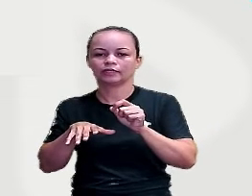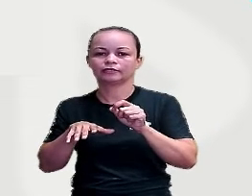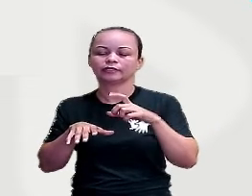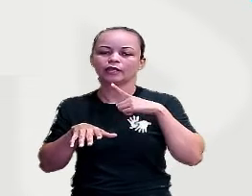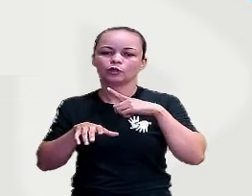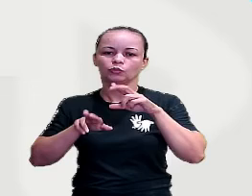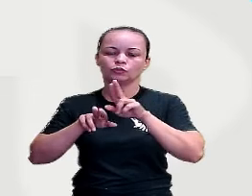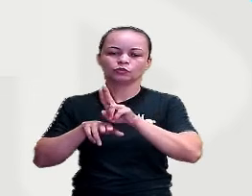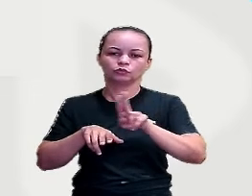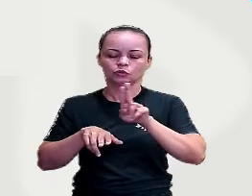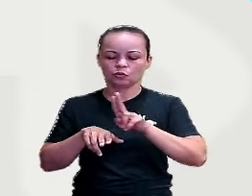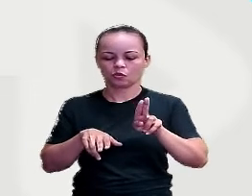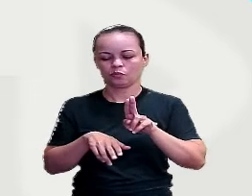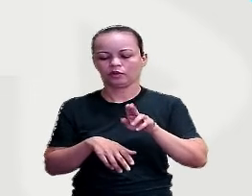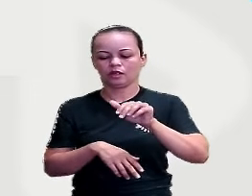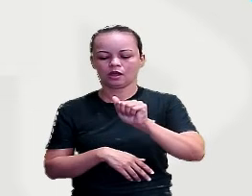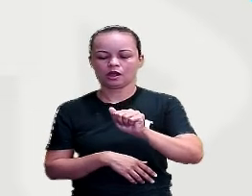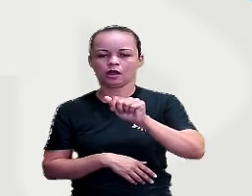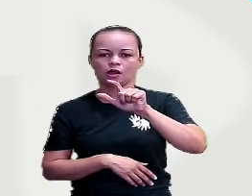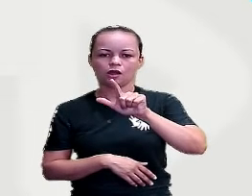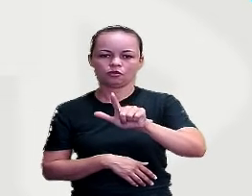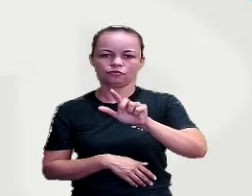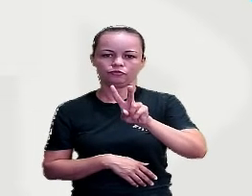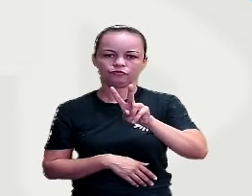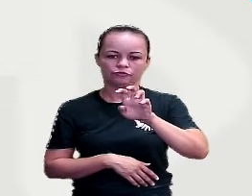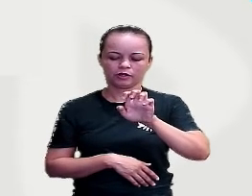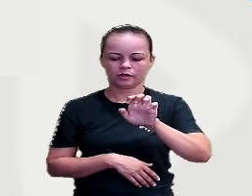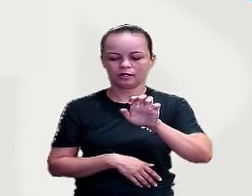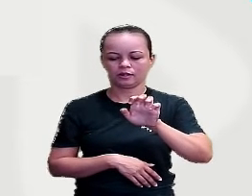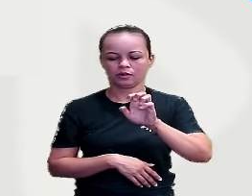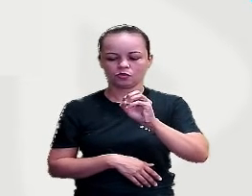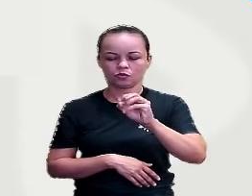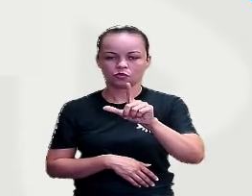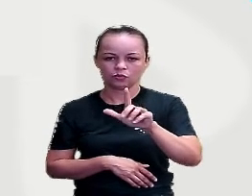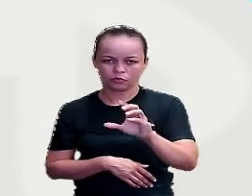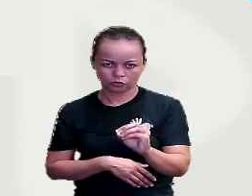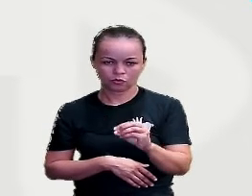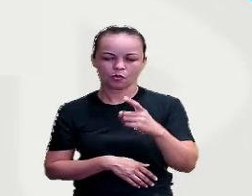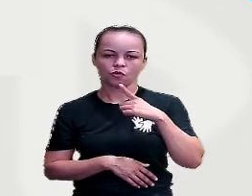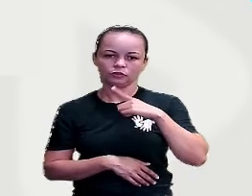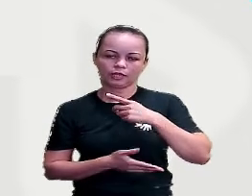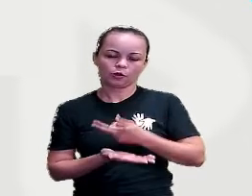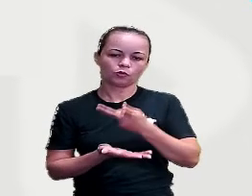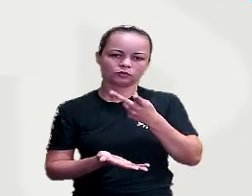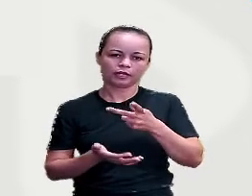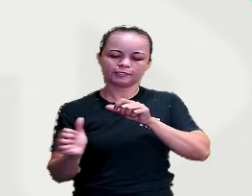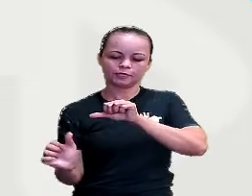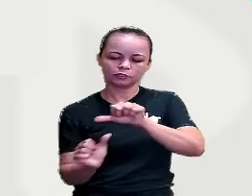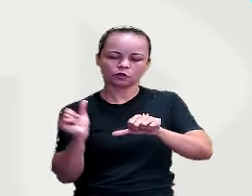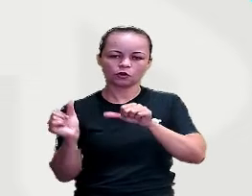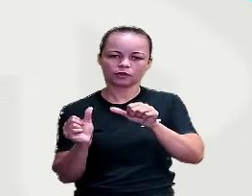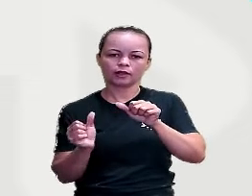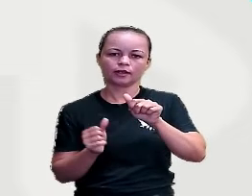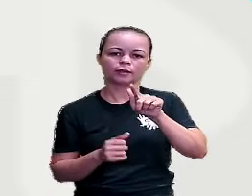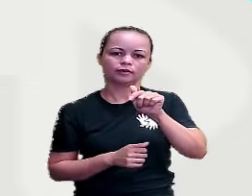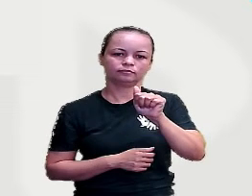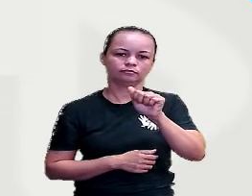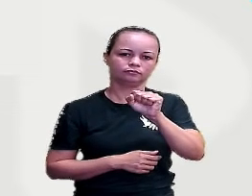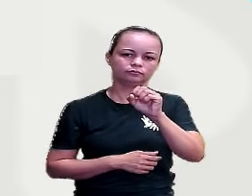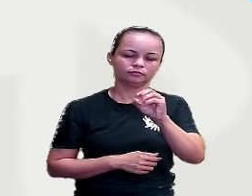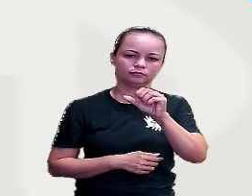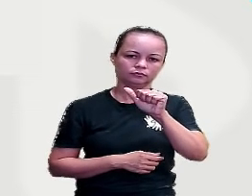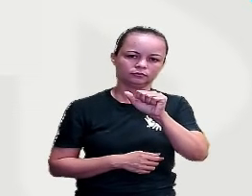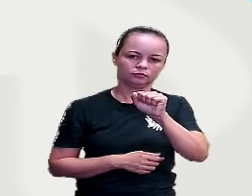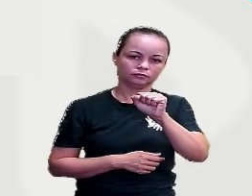para vocês, que é o alvéolo, tá certo? Que é onde vai ocorrer essa troca gasosa. E lá no fundinho, no fundo dos